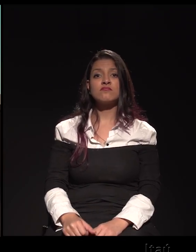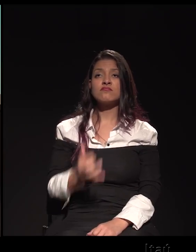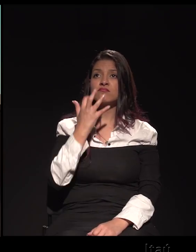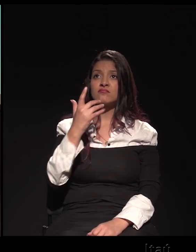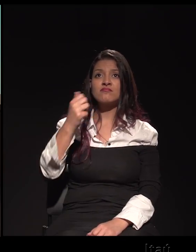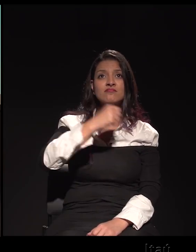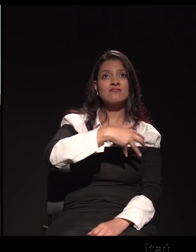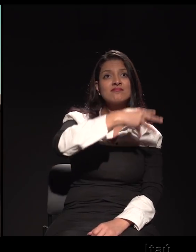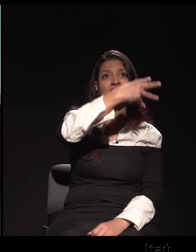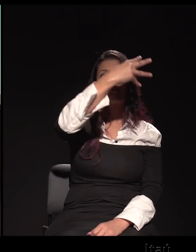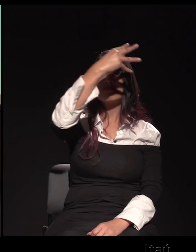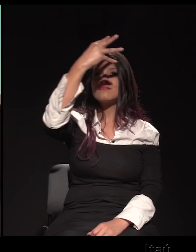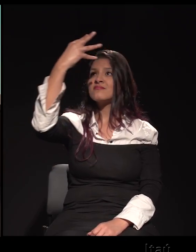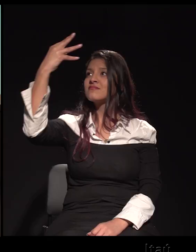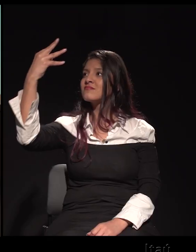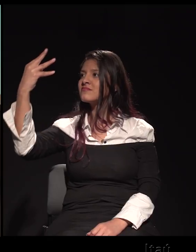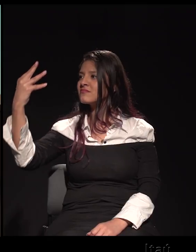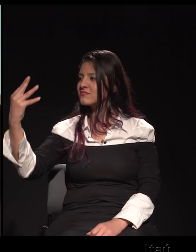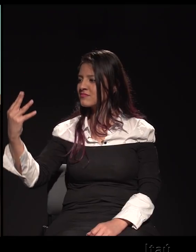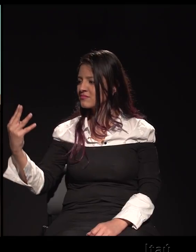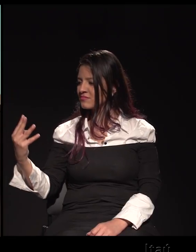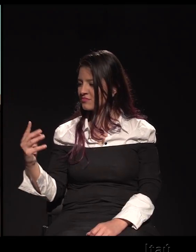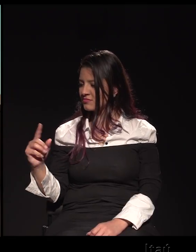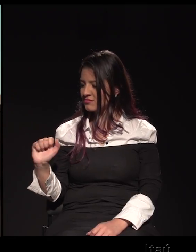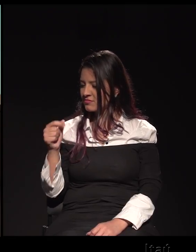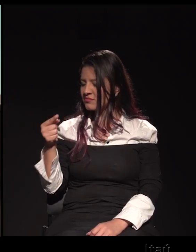arco-íris na terra é Dan.